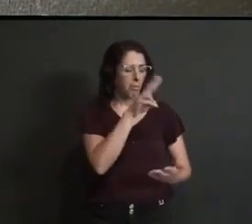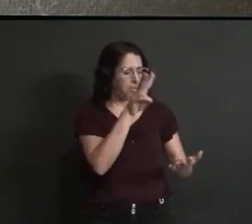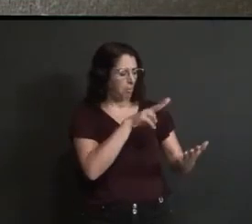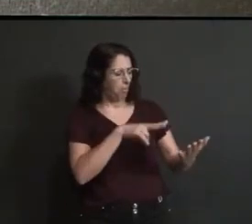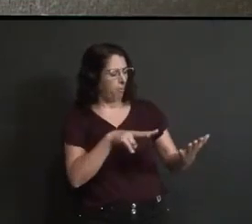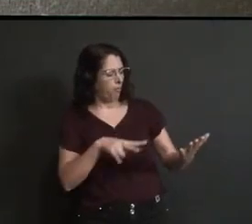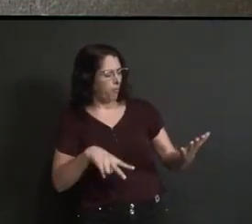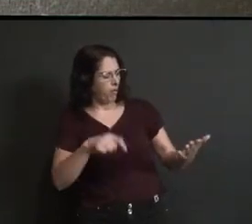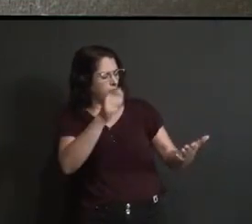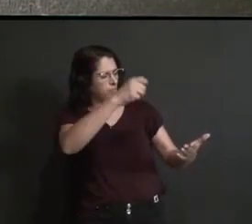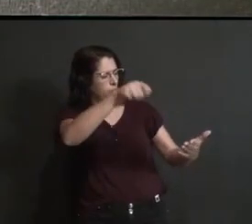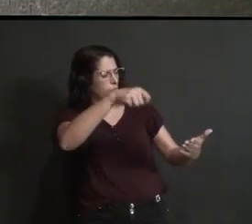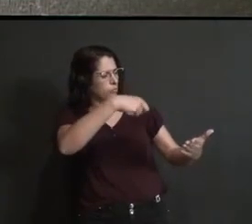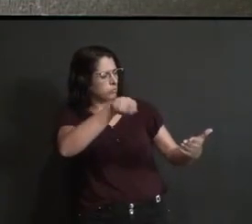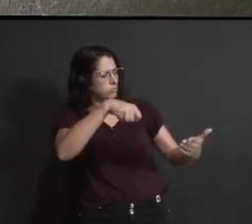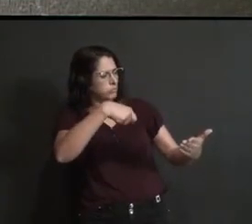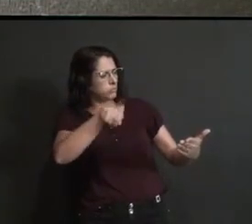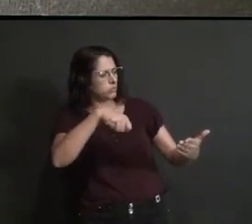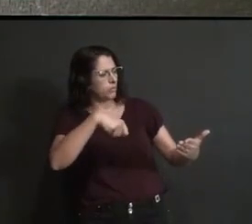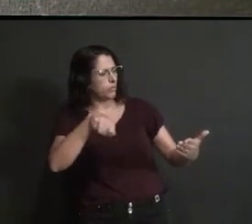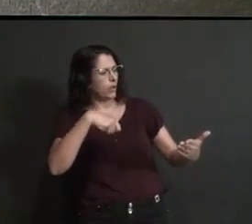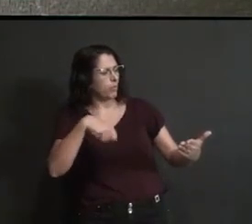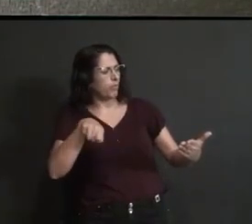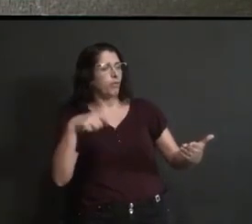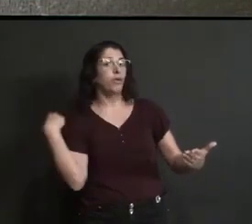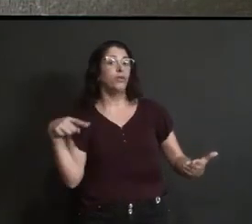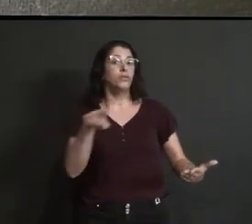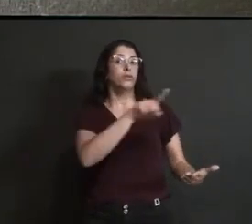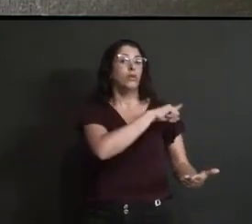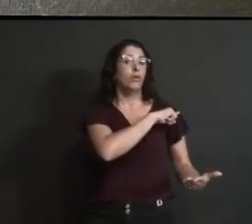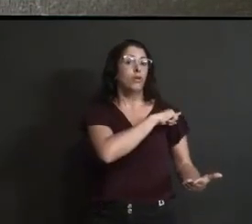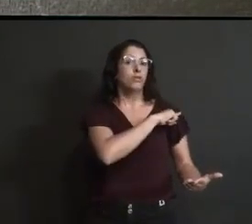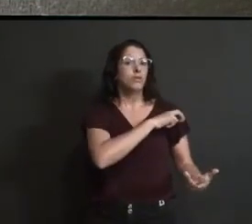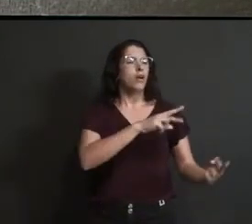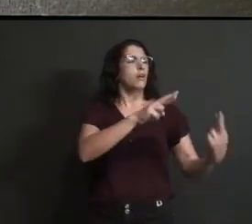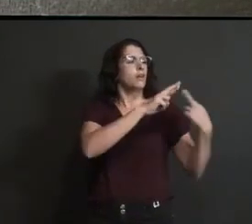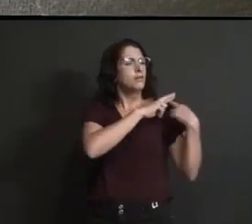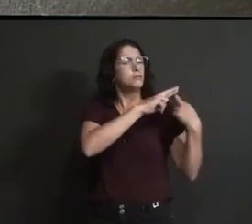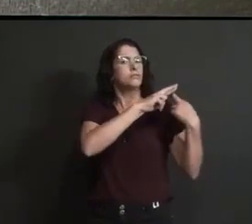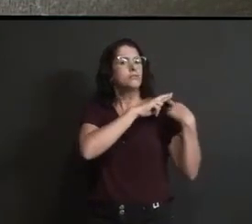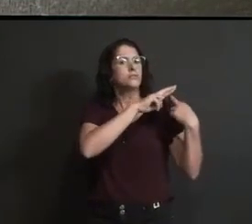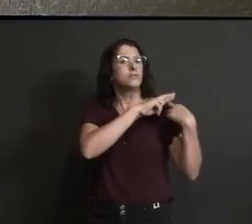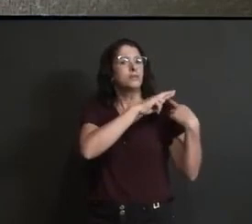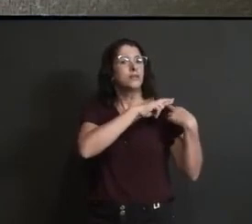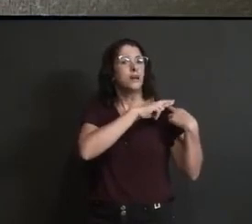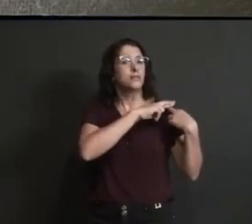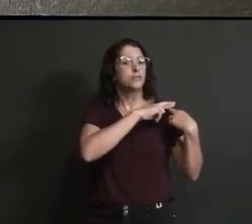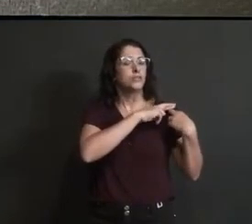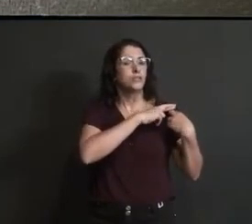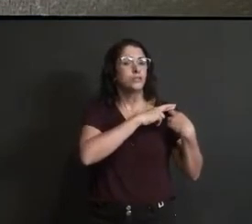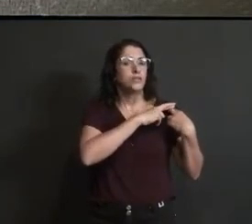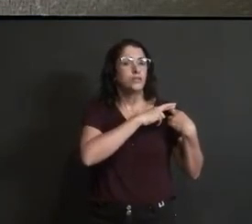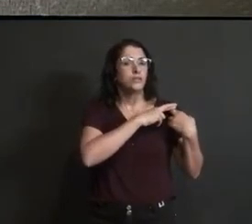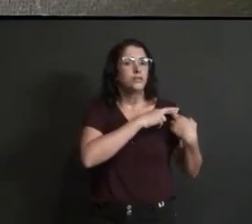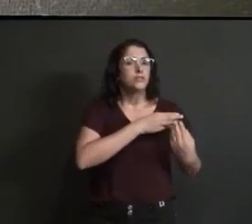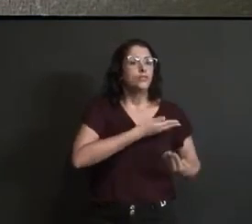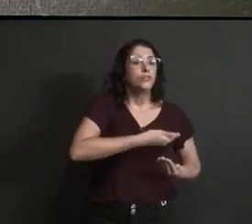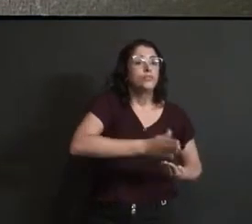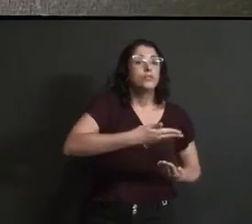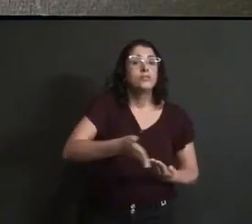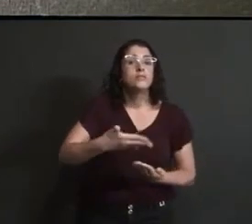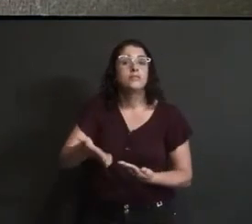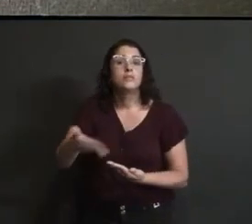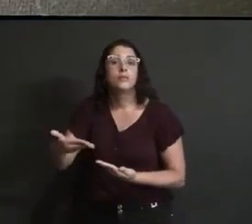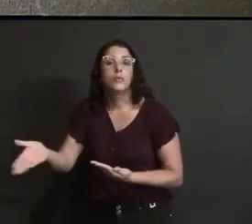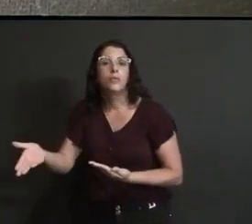dele, e nós seremos responsáveis pela distribuição dessa revista online para todo o